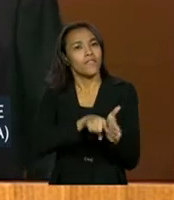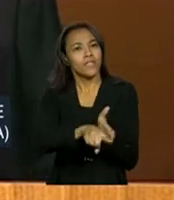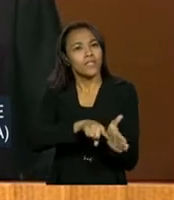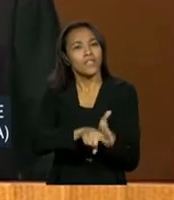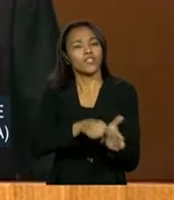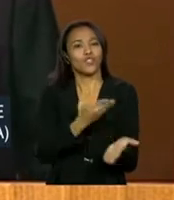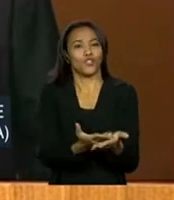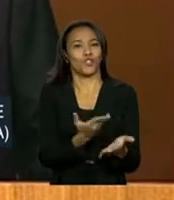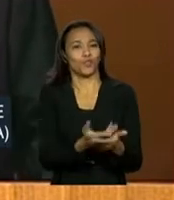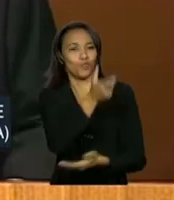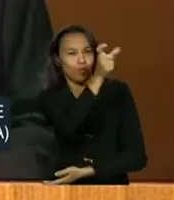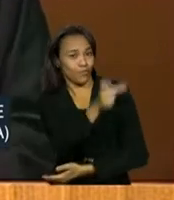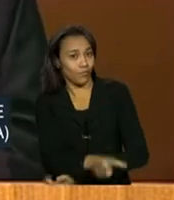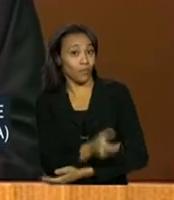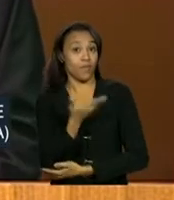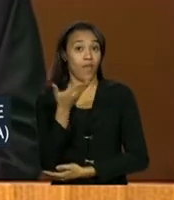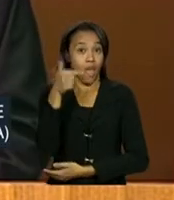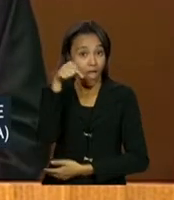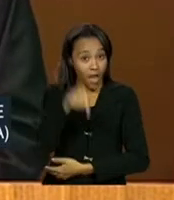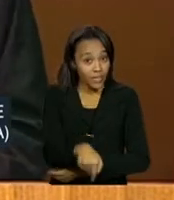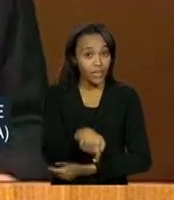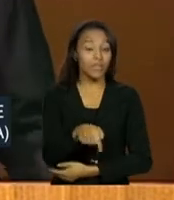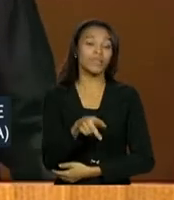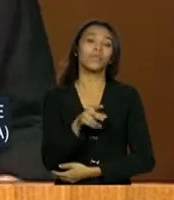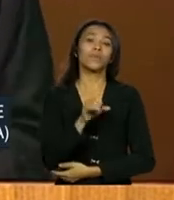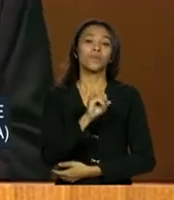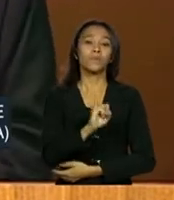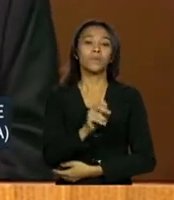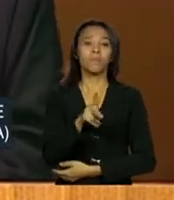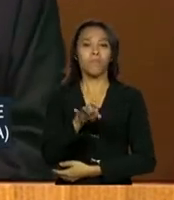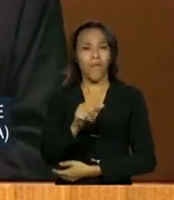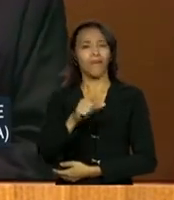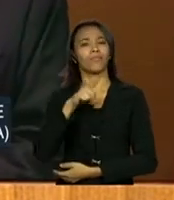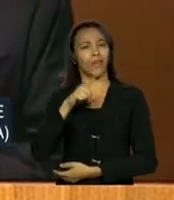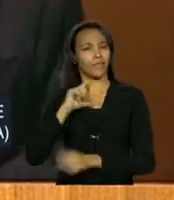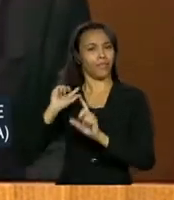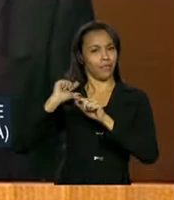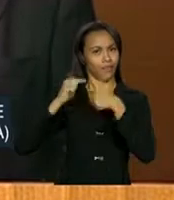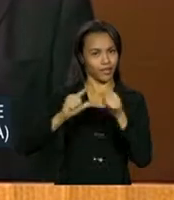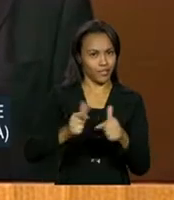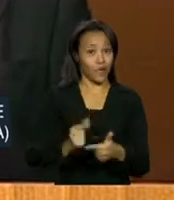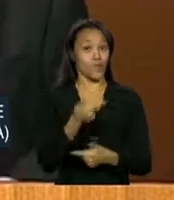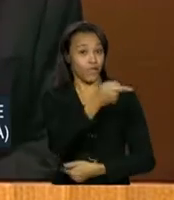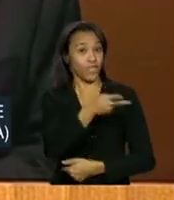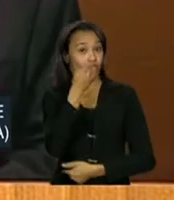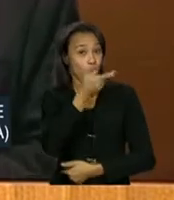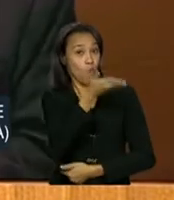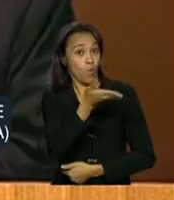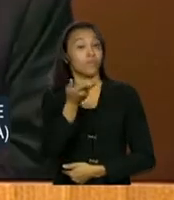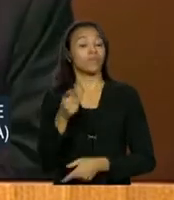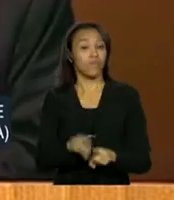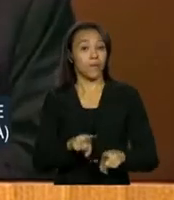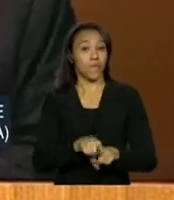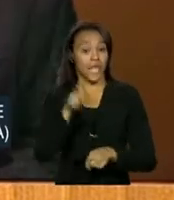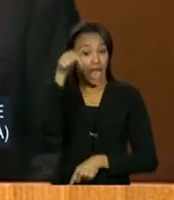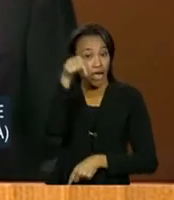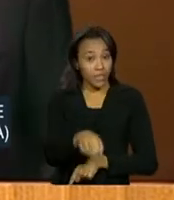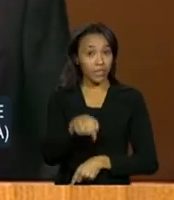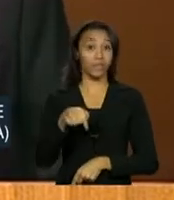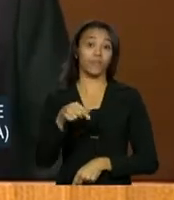estudo. Esta casa, ela tem essa tradição. E você próprio disse que foi aqui, nesta casa, que